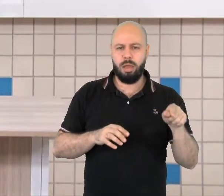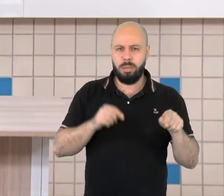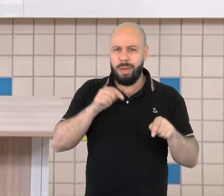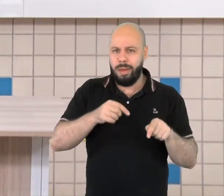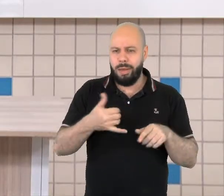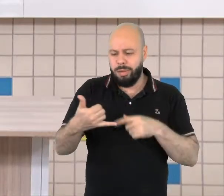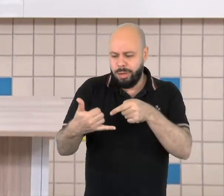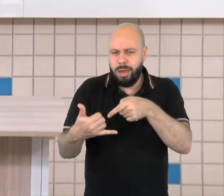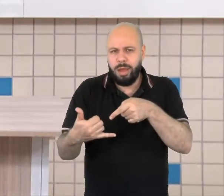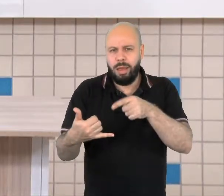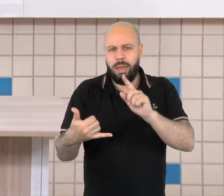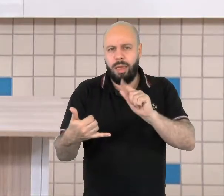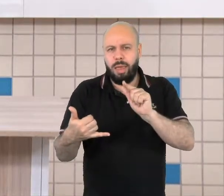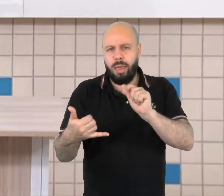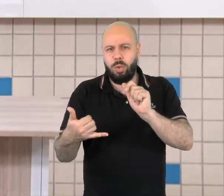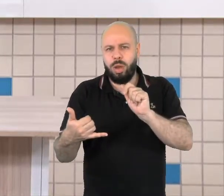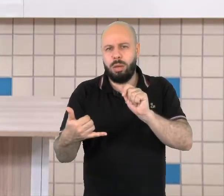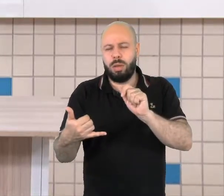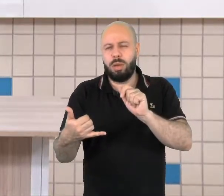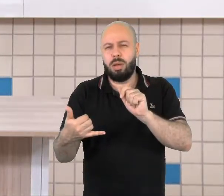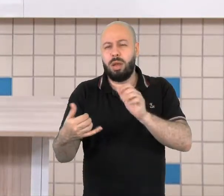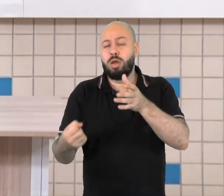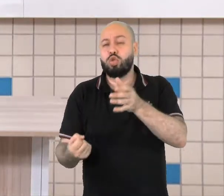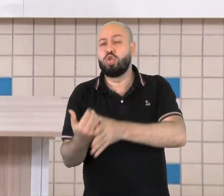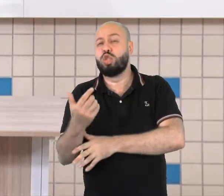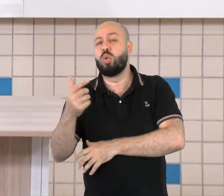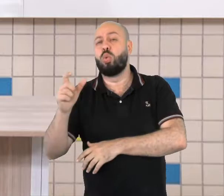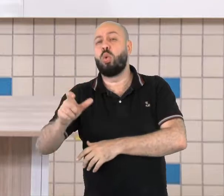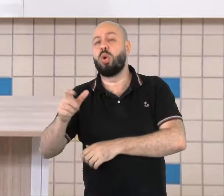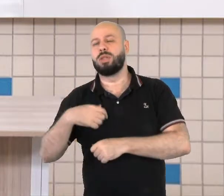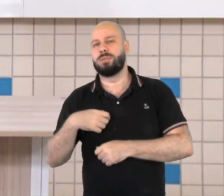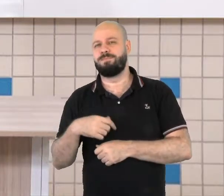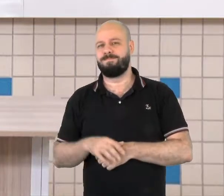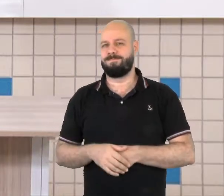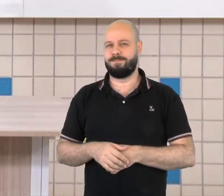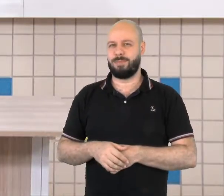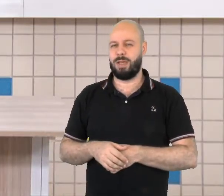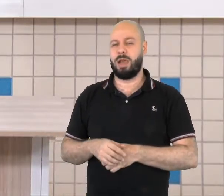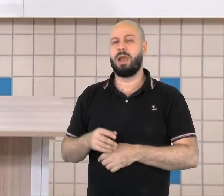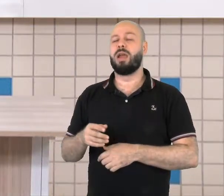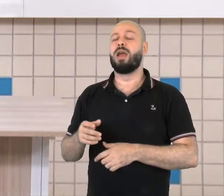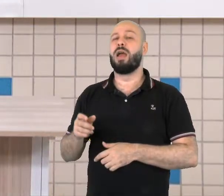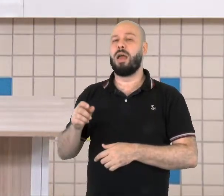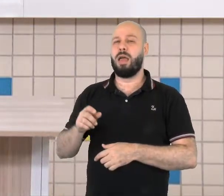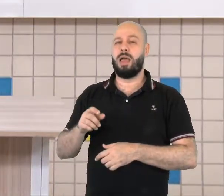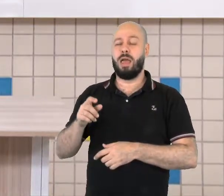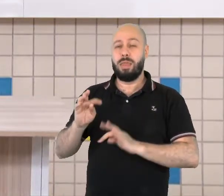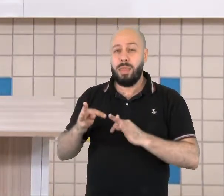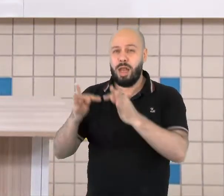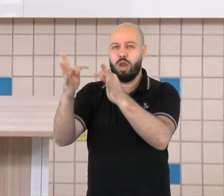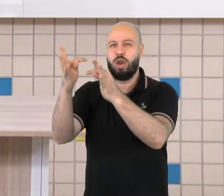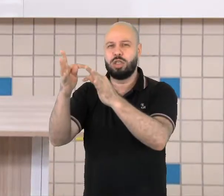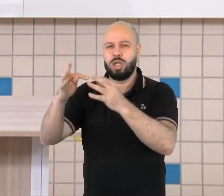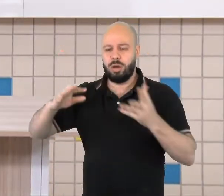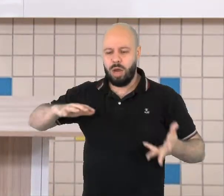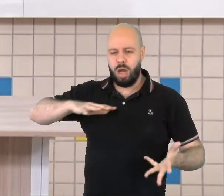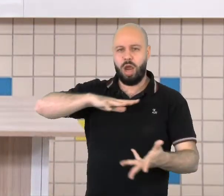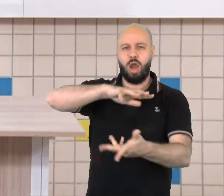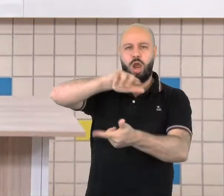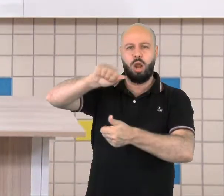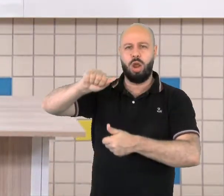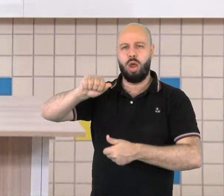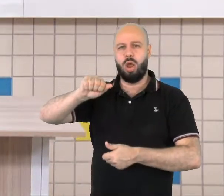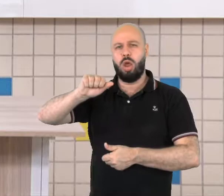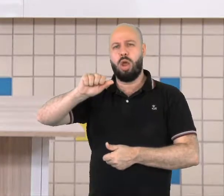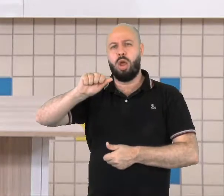produto oriundo de quem? Da alta evolução da tecnologia e da globalização,